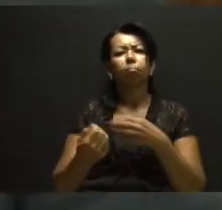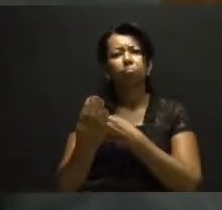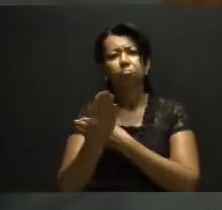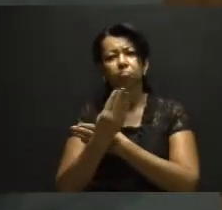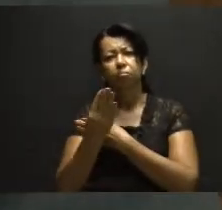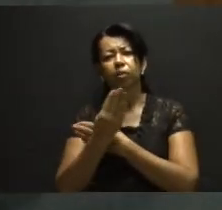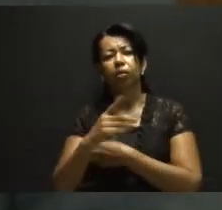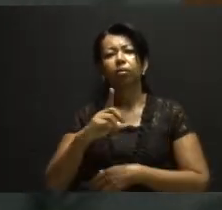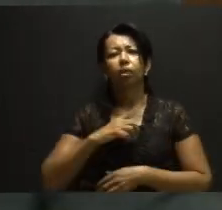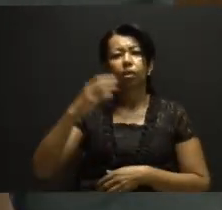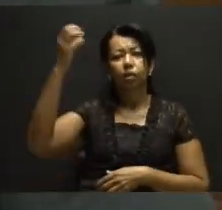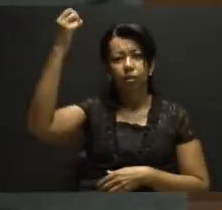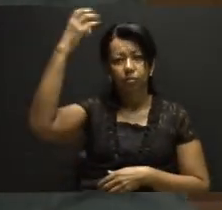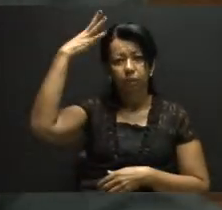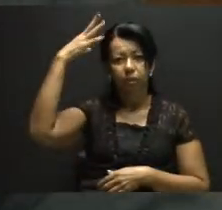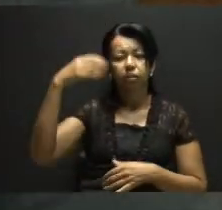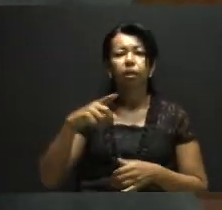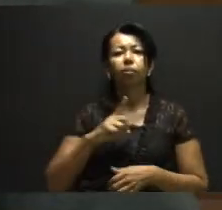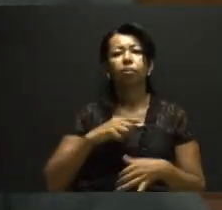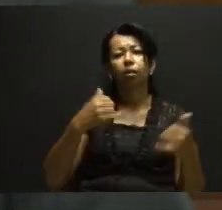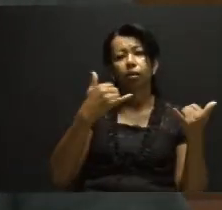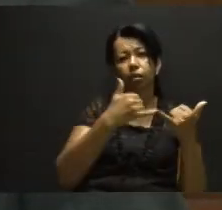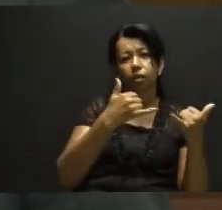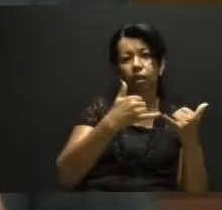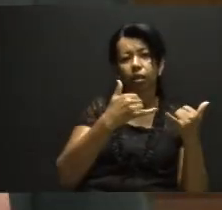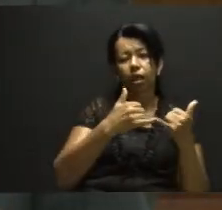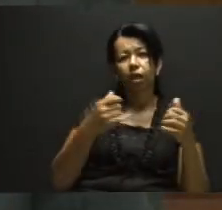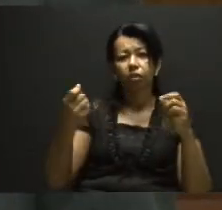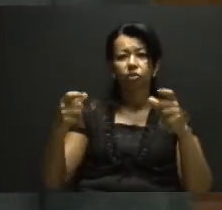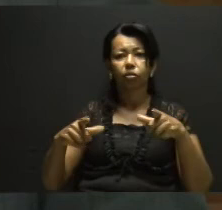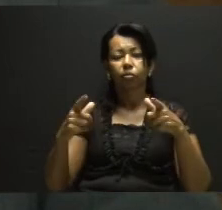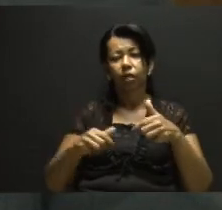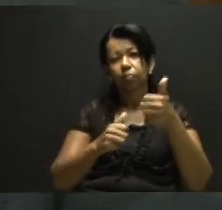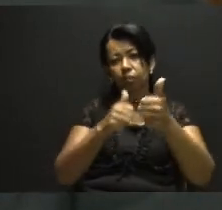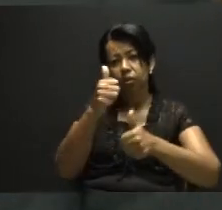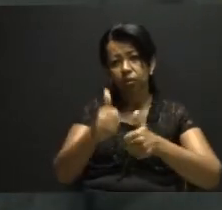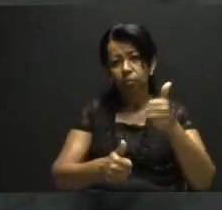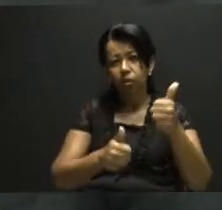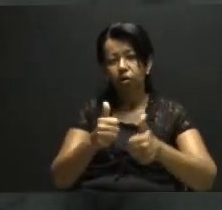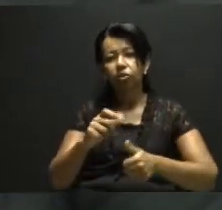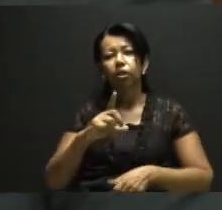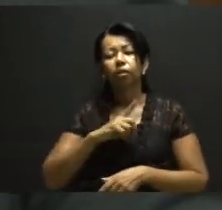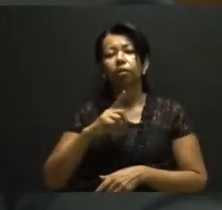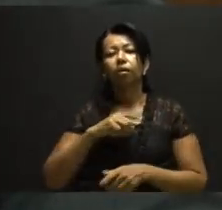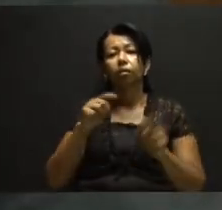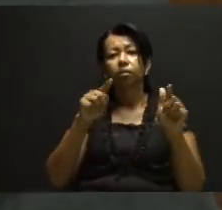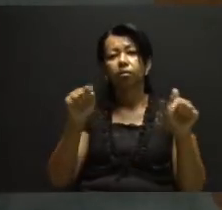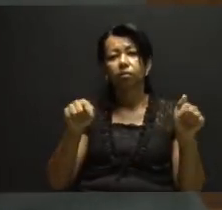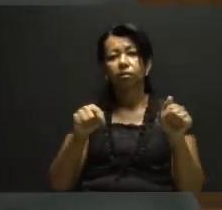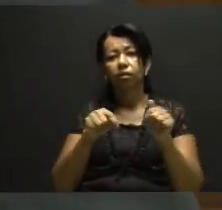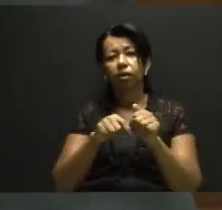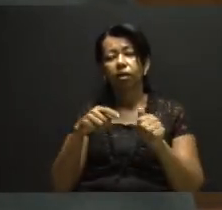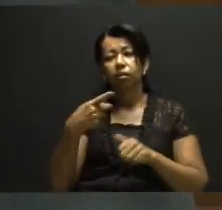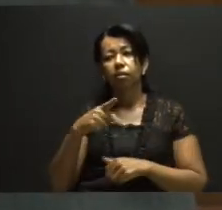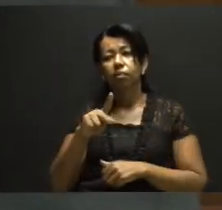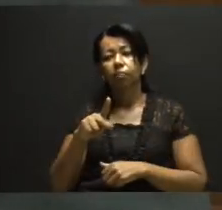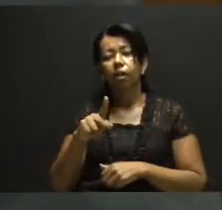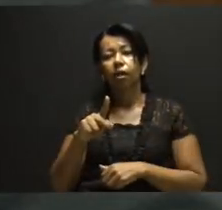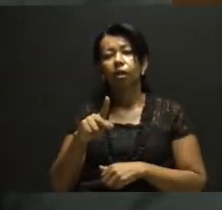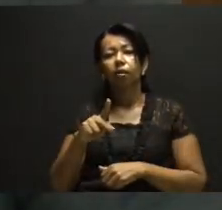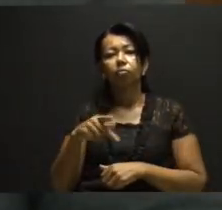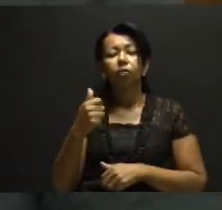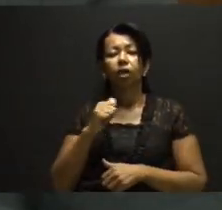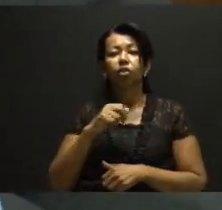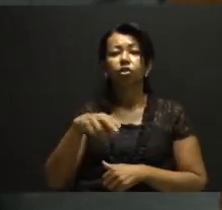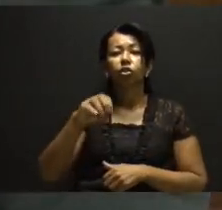iluminação decente com internet é tem área quadra poli esportiva tem salas lá tanto é para de judô